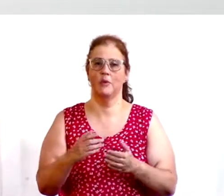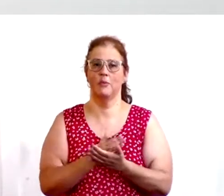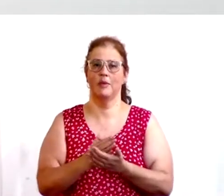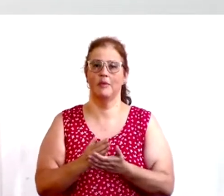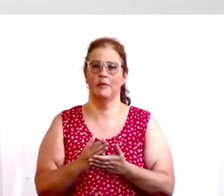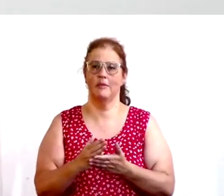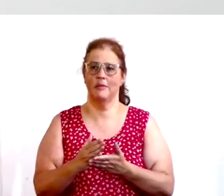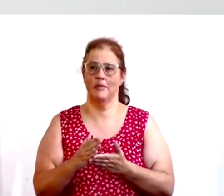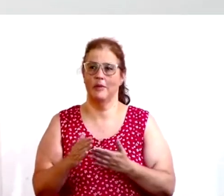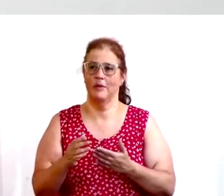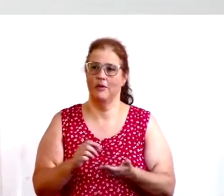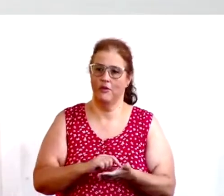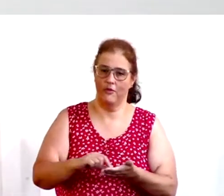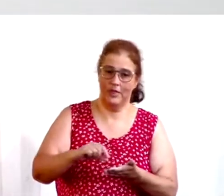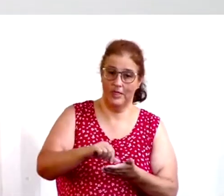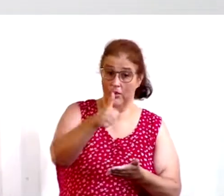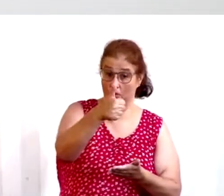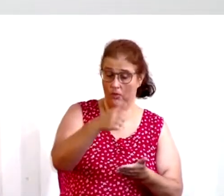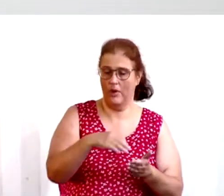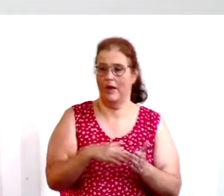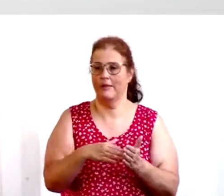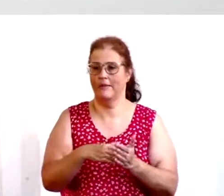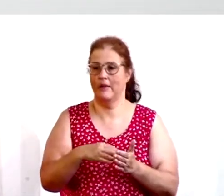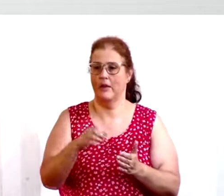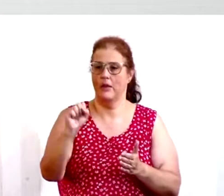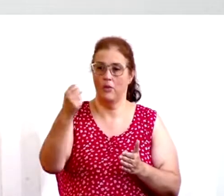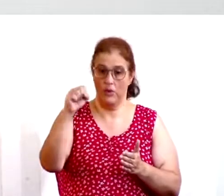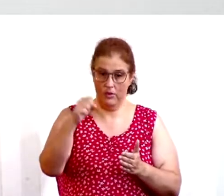do versículo 1 até o versículo 8.